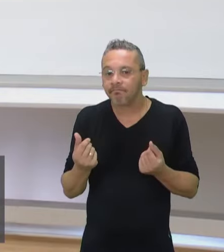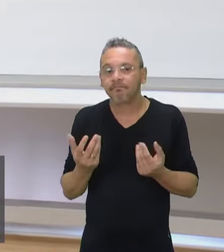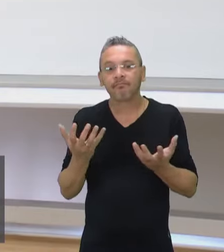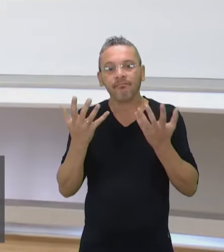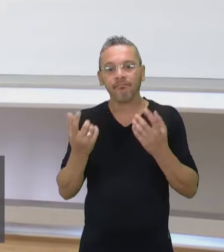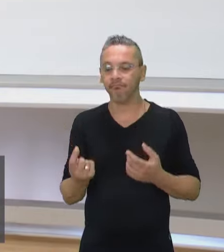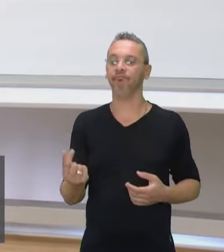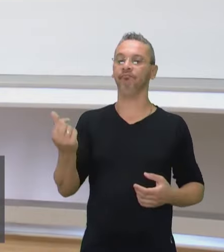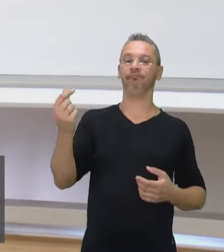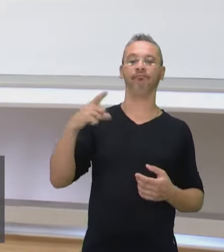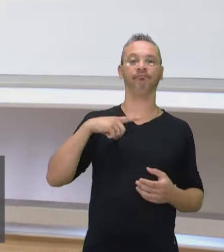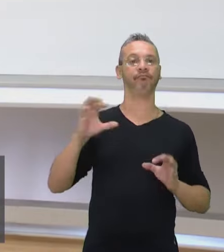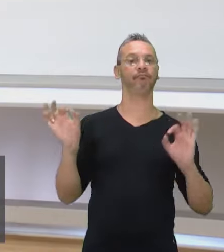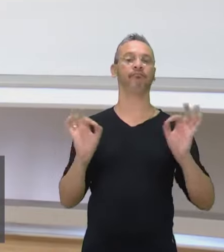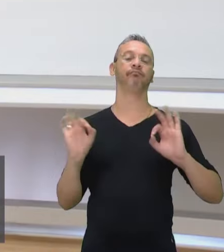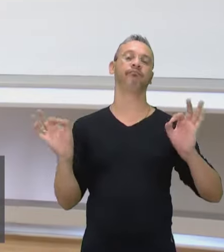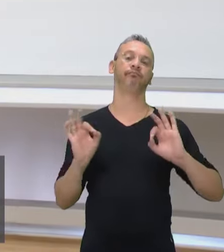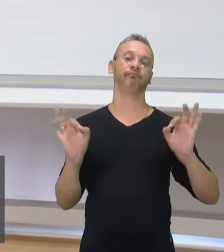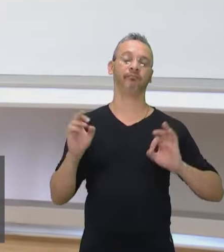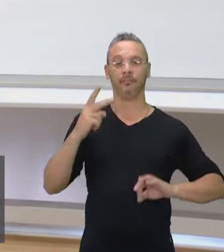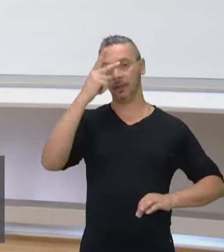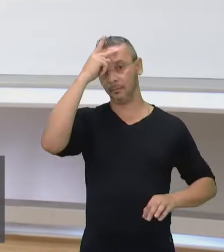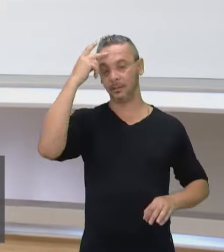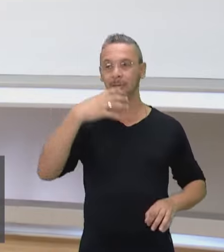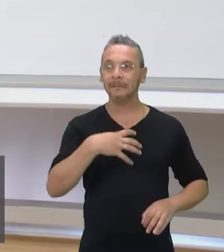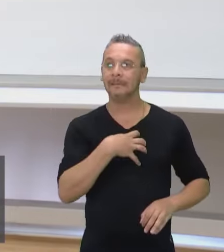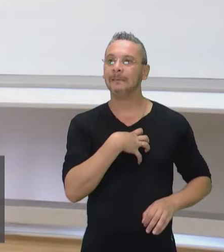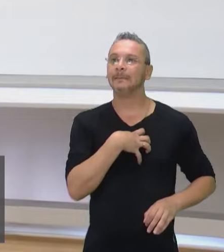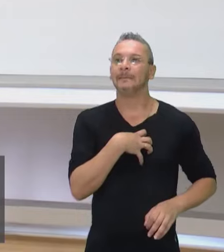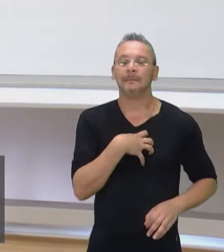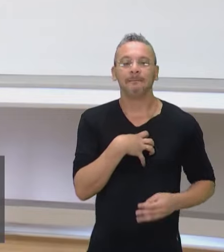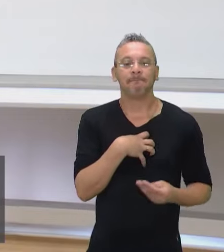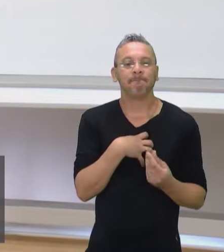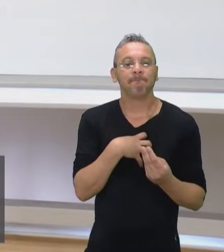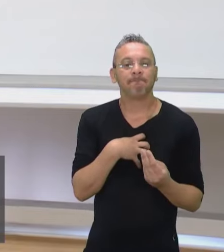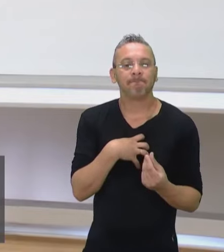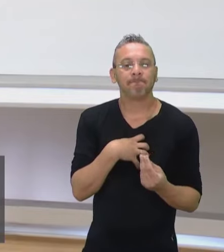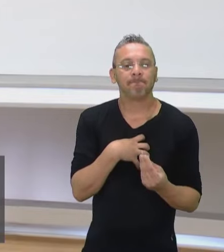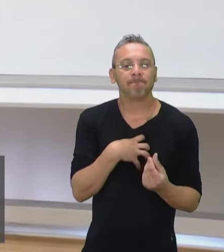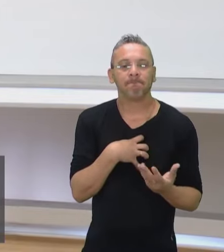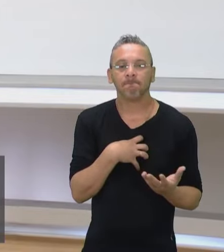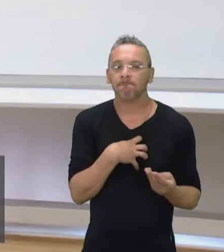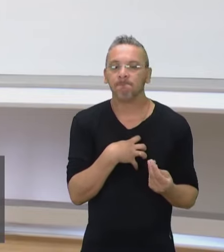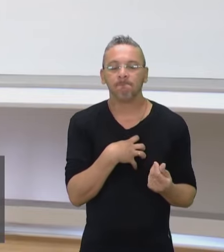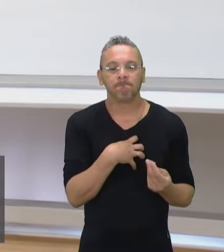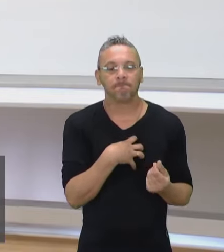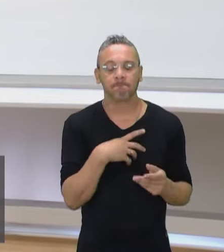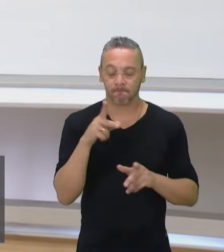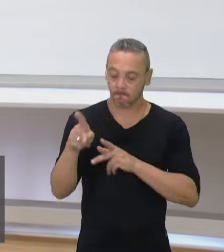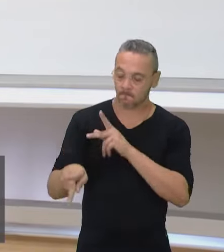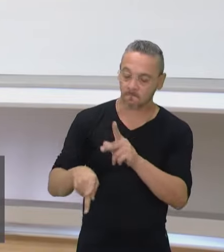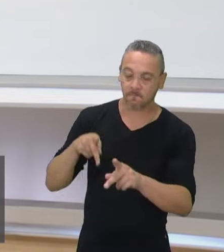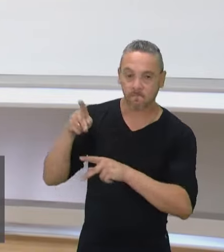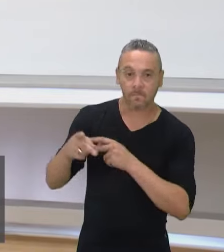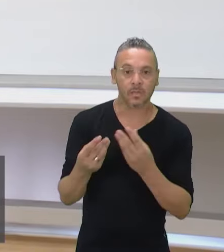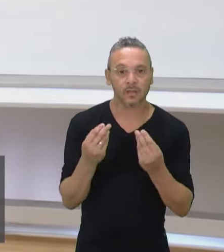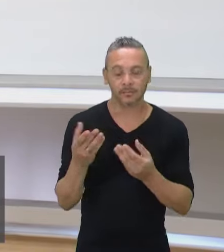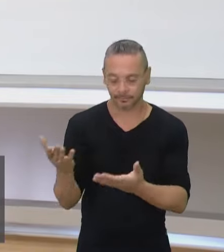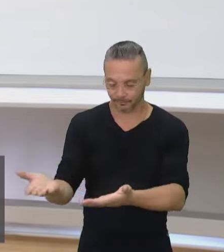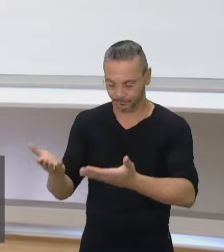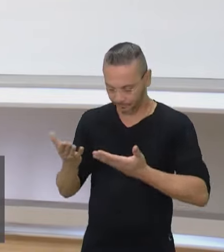requeria o dinheiro para compra, né? Ou seja, as pessoas que sentiam... Aliás, a população ela